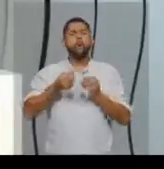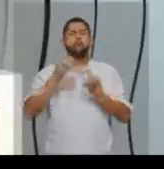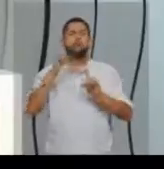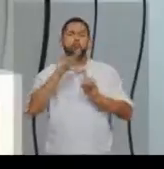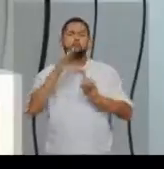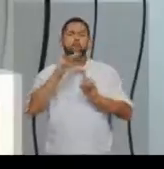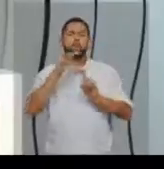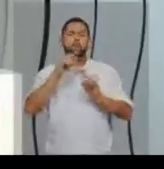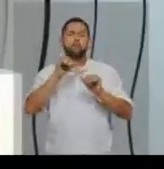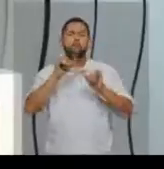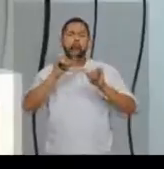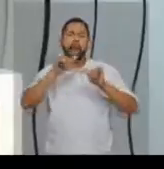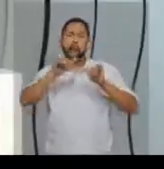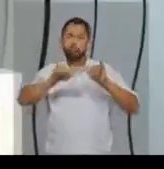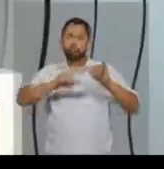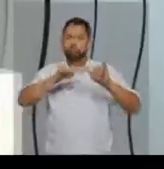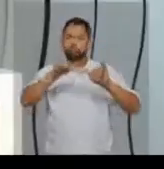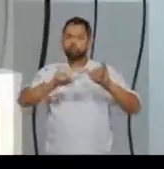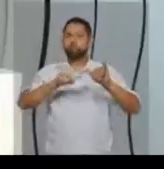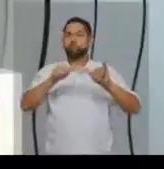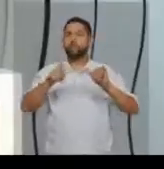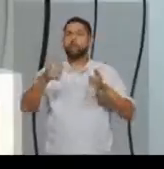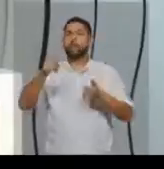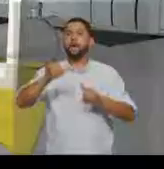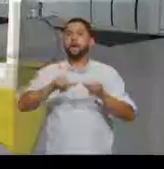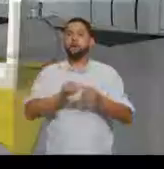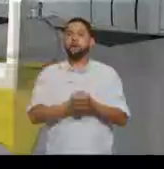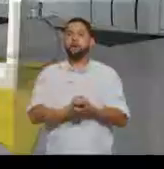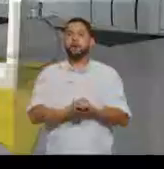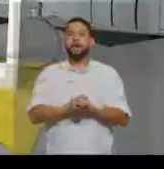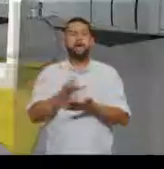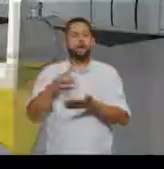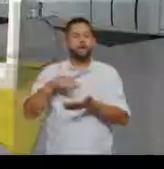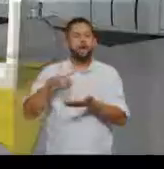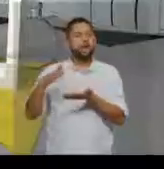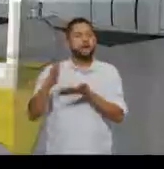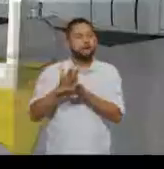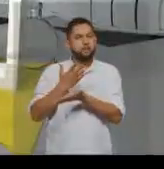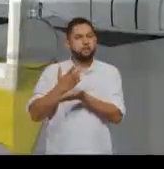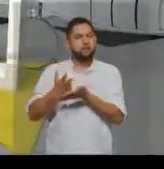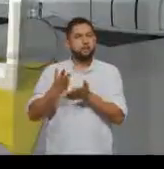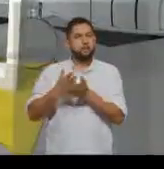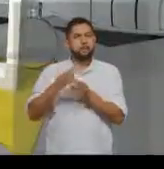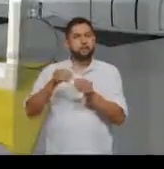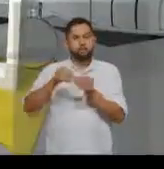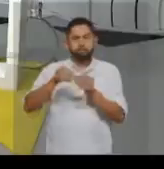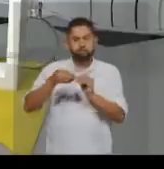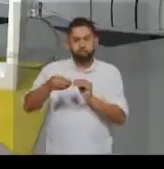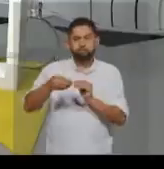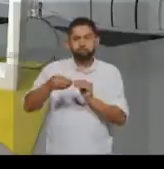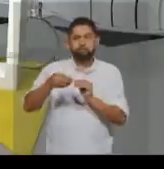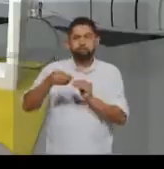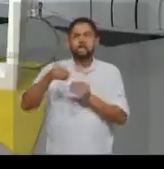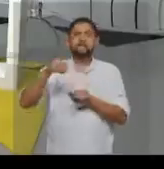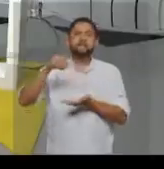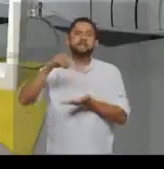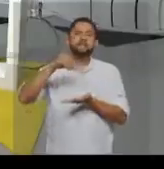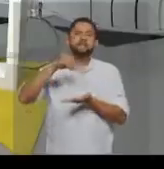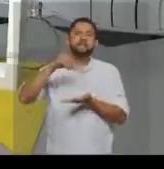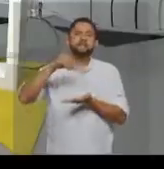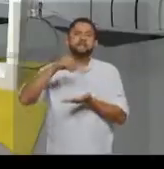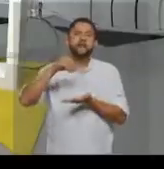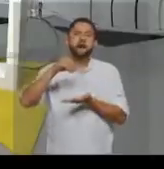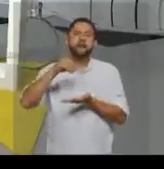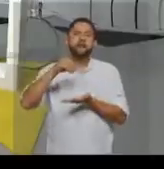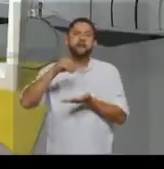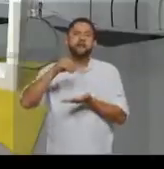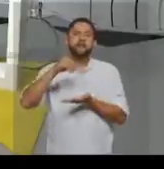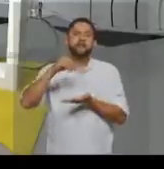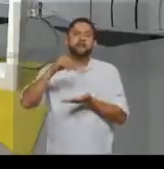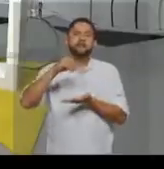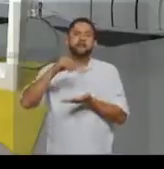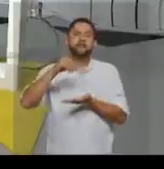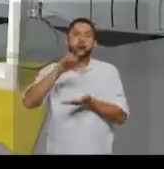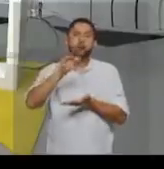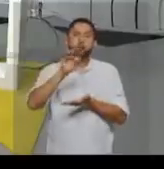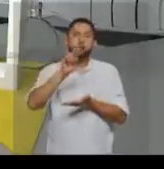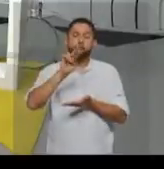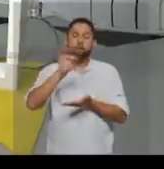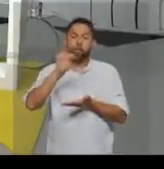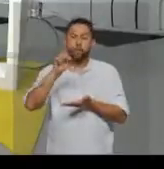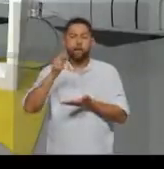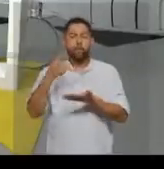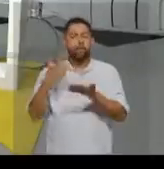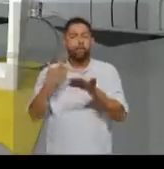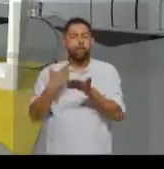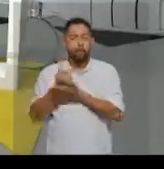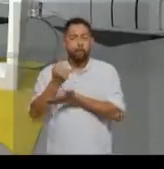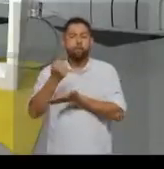química? Então, eu trouxe aqui alguns sachêzinhos, né, desse sal de fruta, né, que a gente compra em